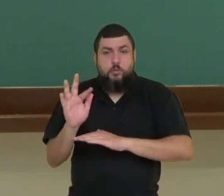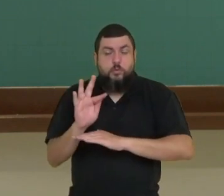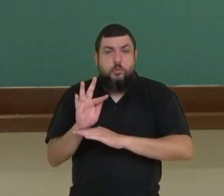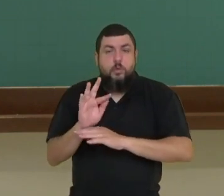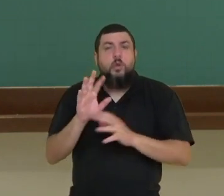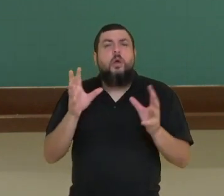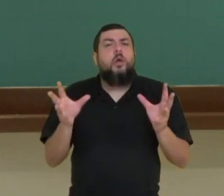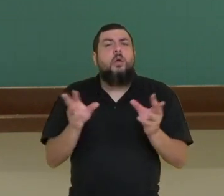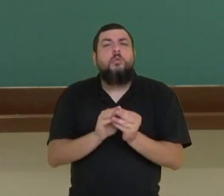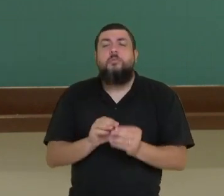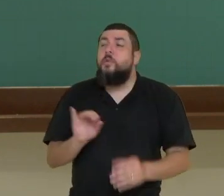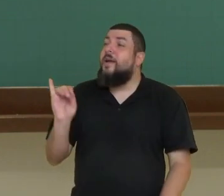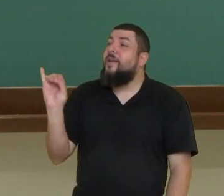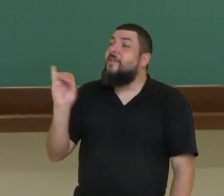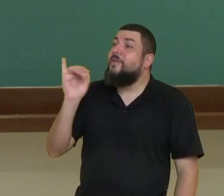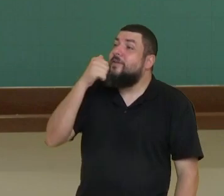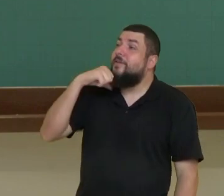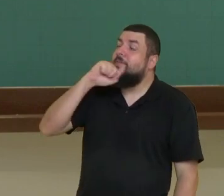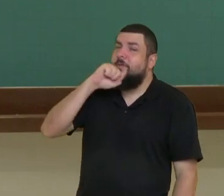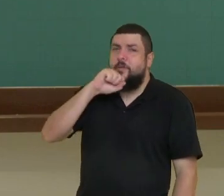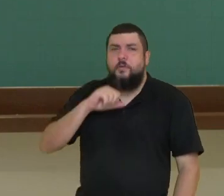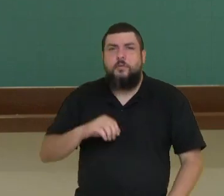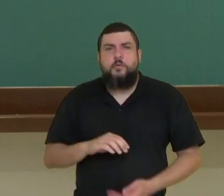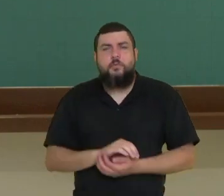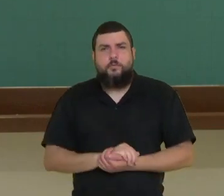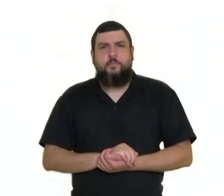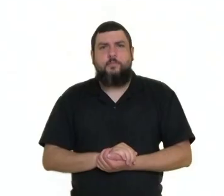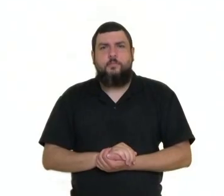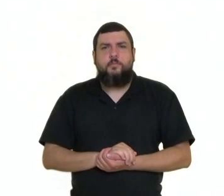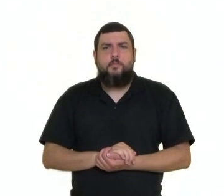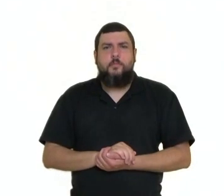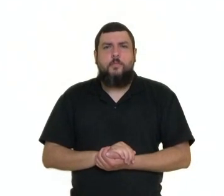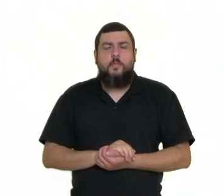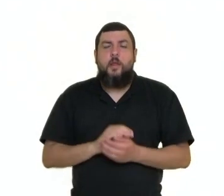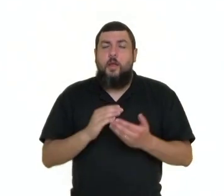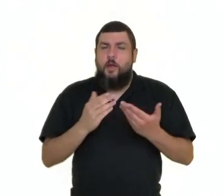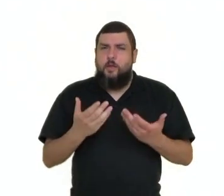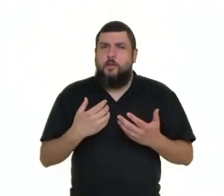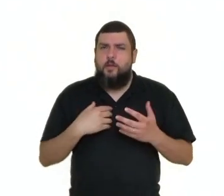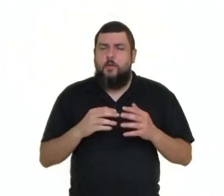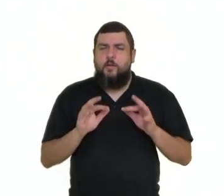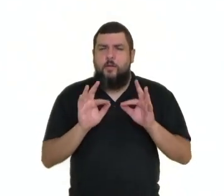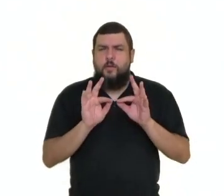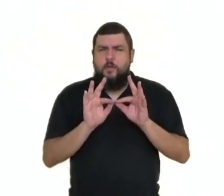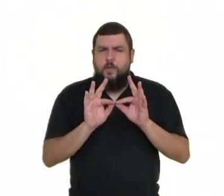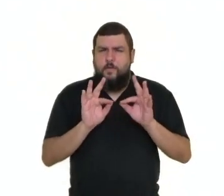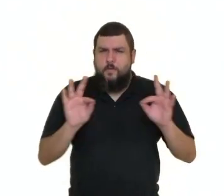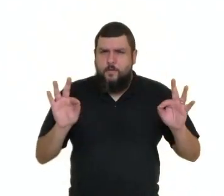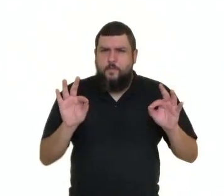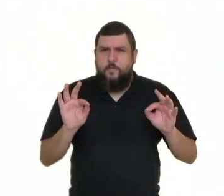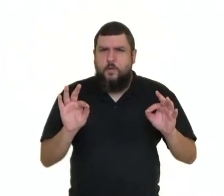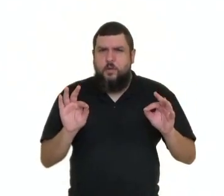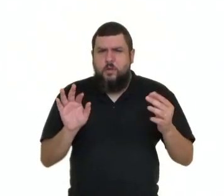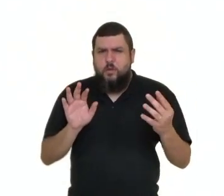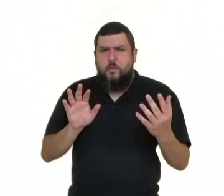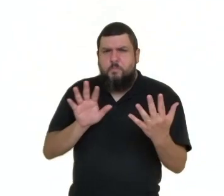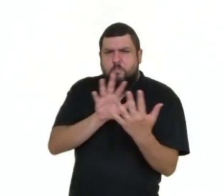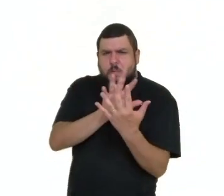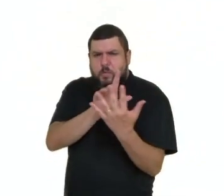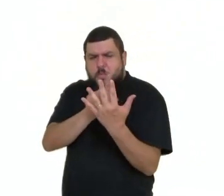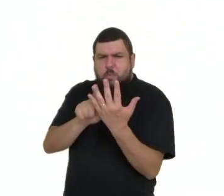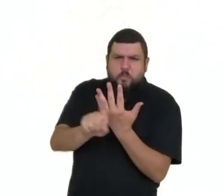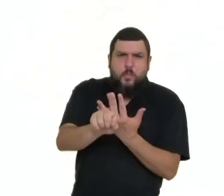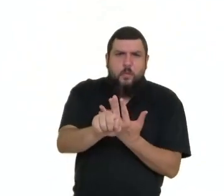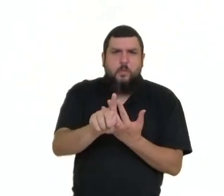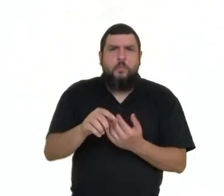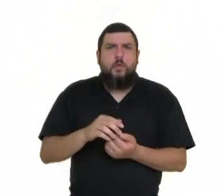alô, mamãe. Então, na frase, é para dividir no meio e ir para cima deles, para pegar eles sem calça?